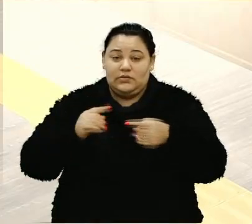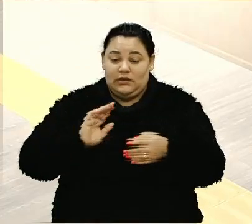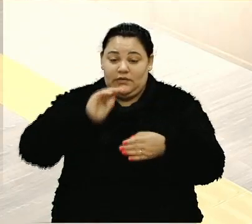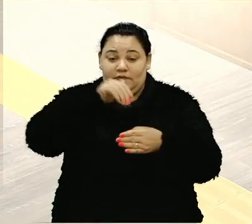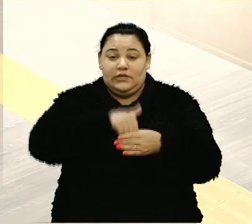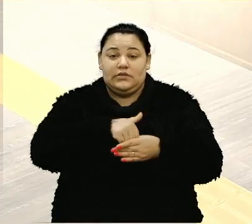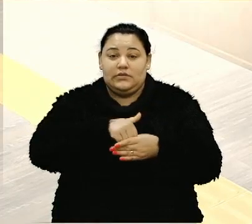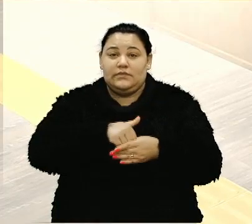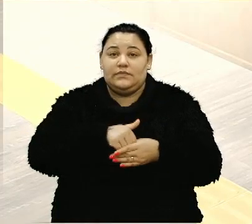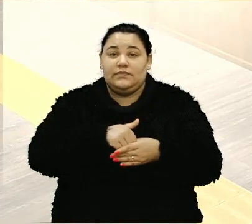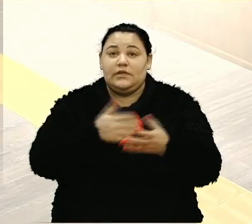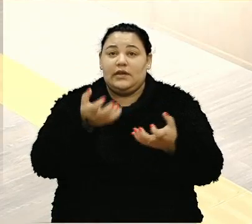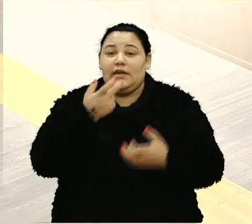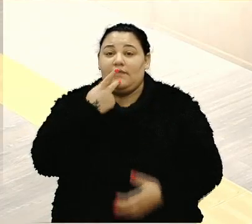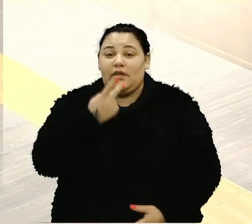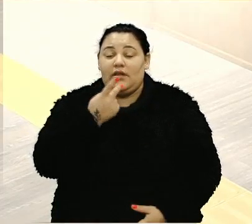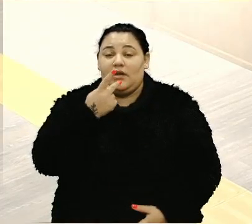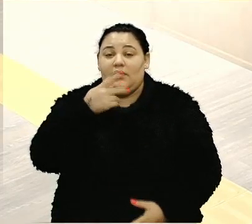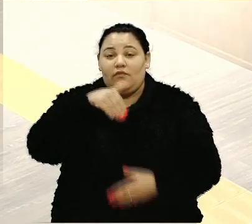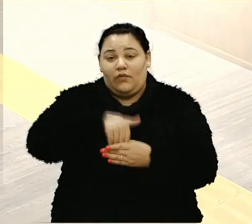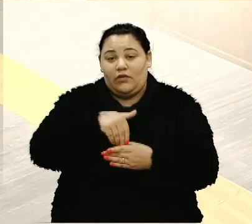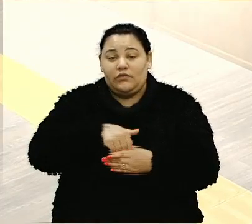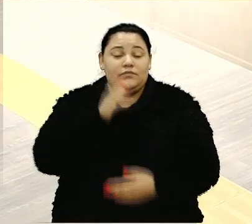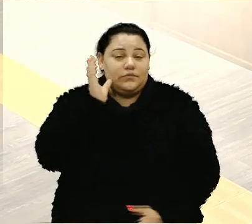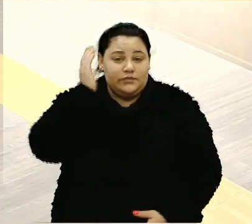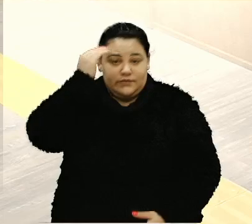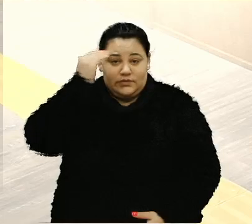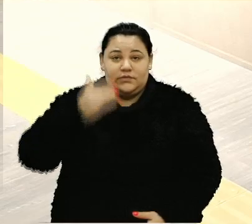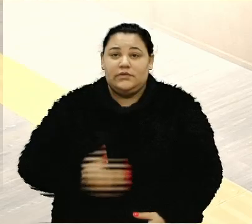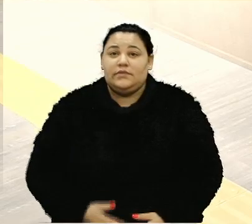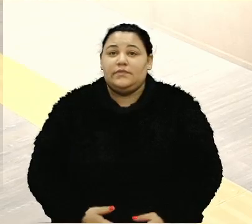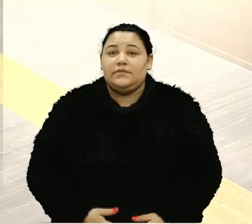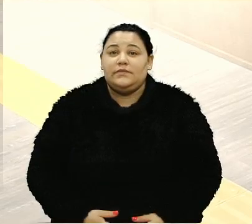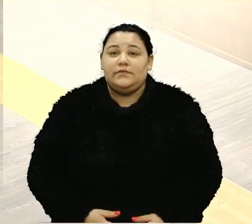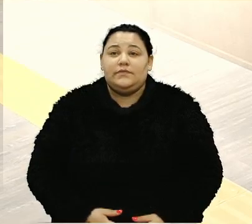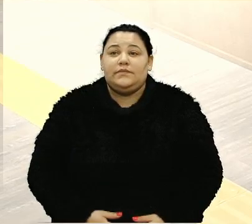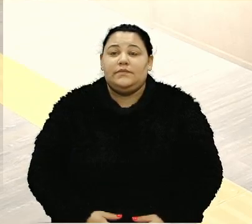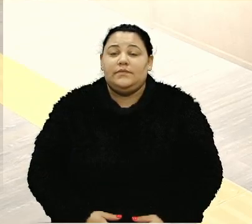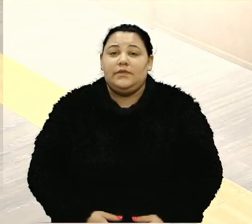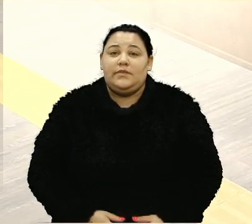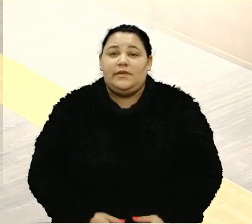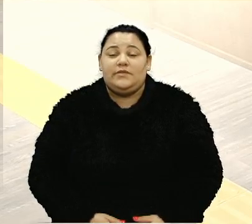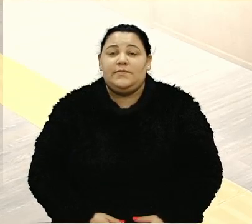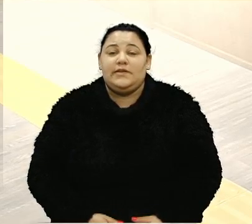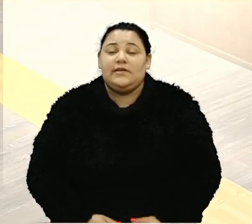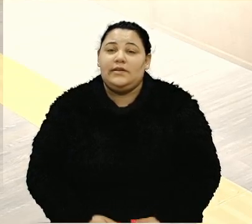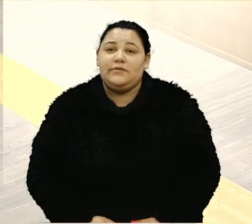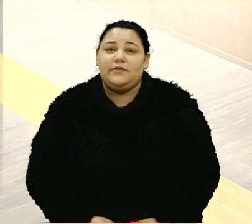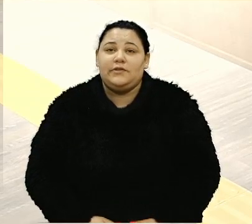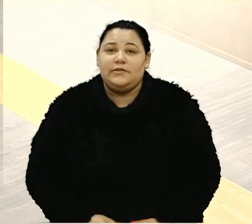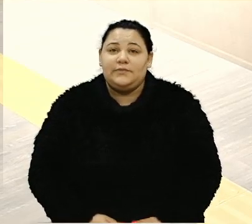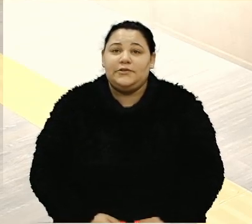votação. Declarar o voto. Para declarar voto, o vereador Felipe Gremel-Maier. Para declarar o voto, senhor.